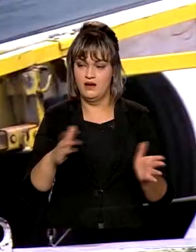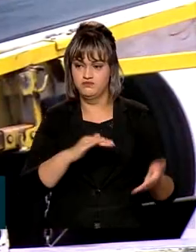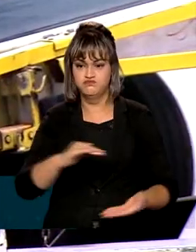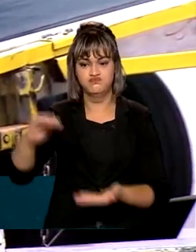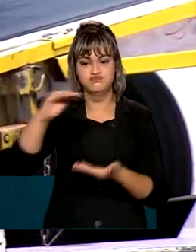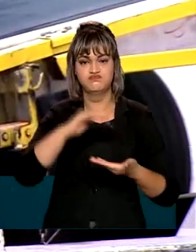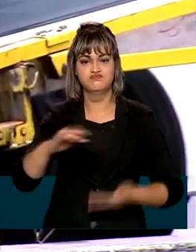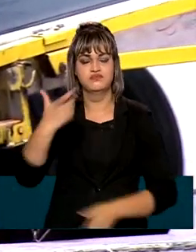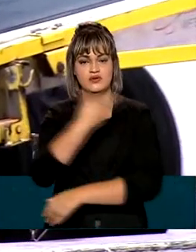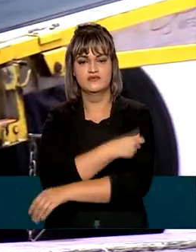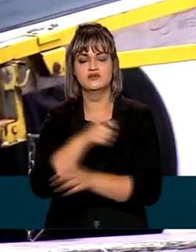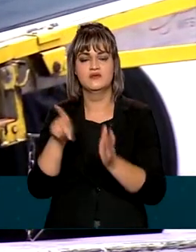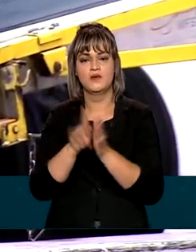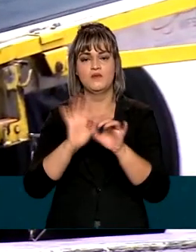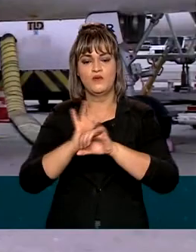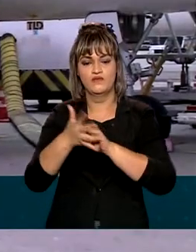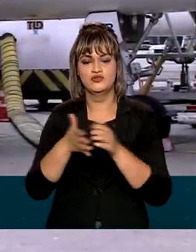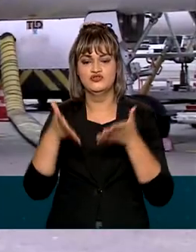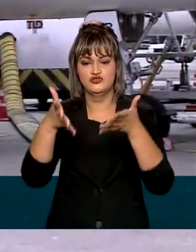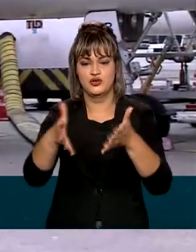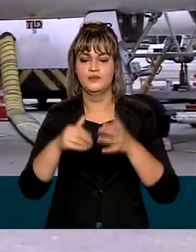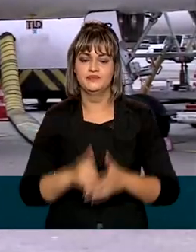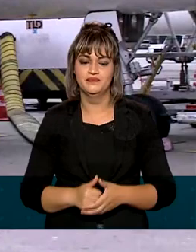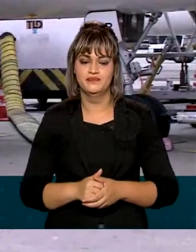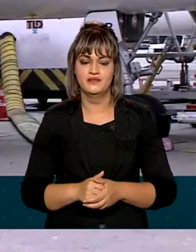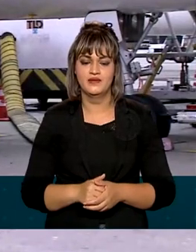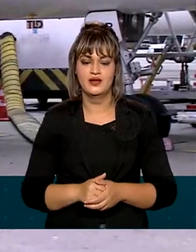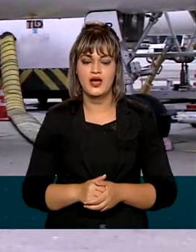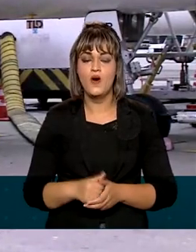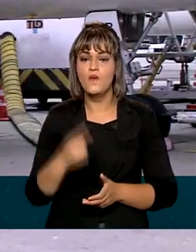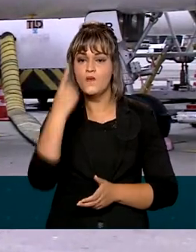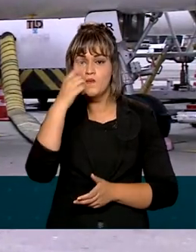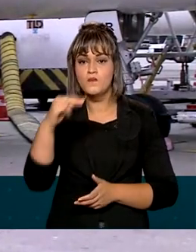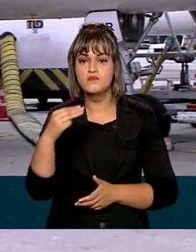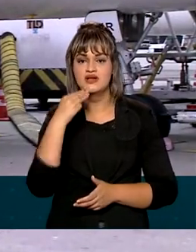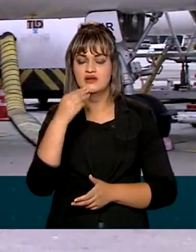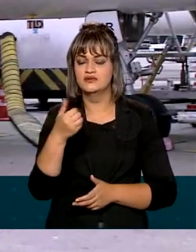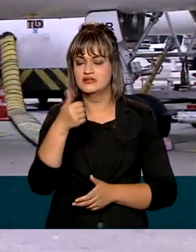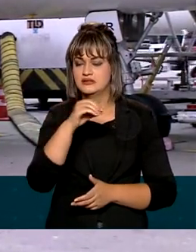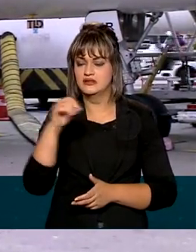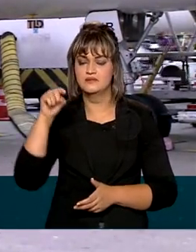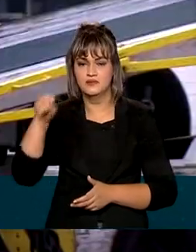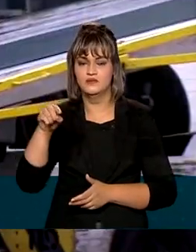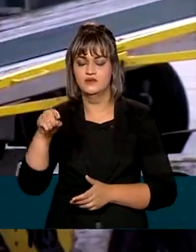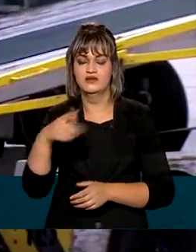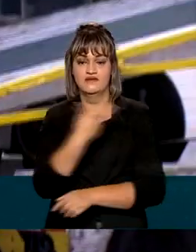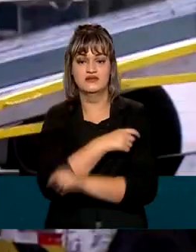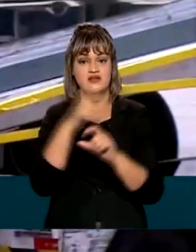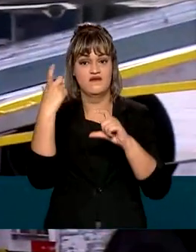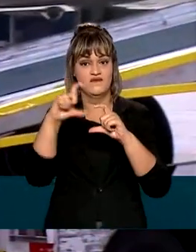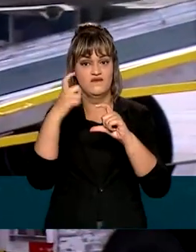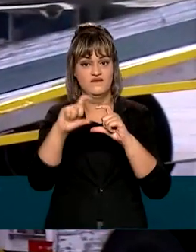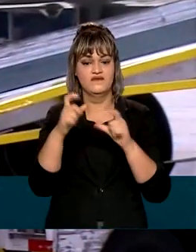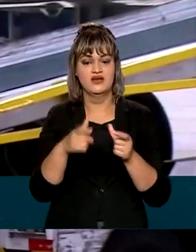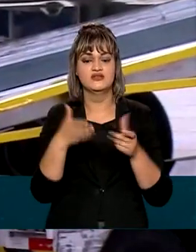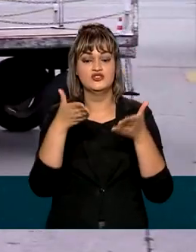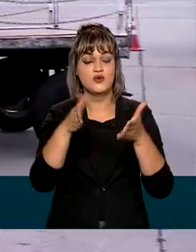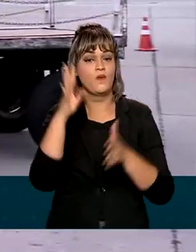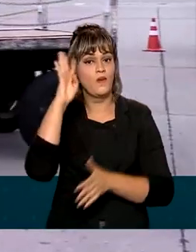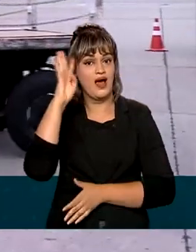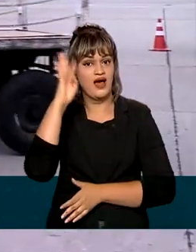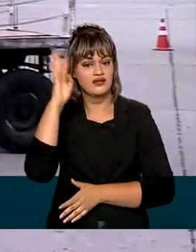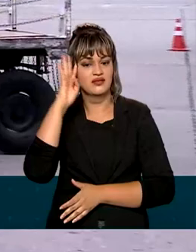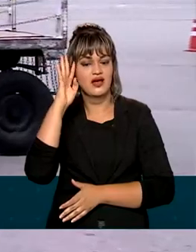de vacinas contra covid-19 dessa vez um milhão e cem mil doses da fazer saíram nesta